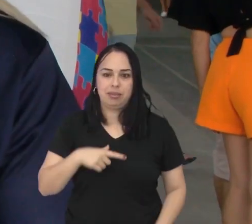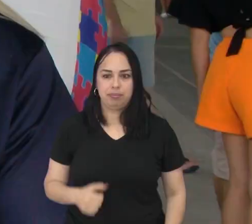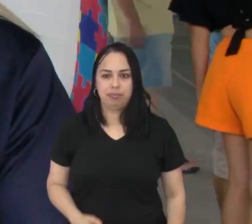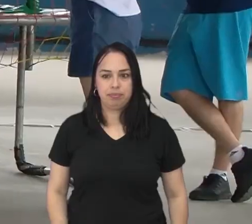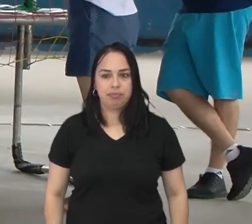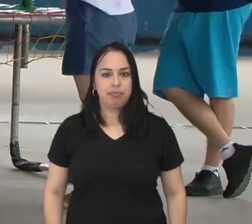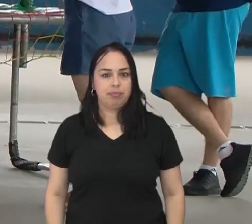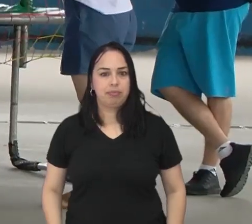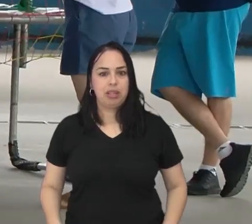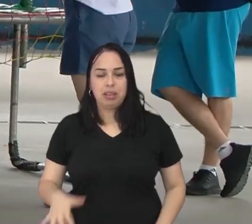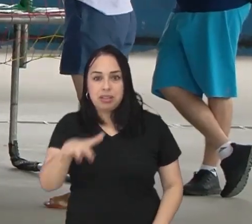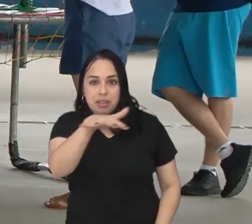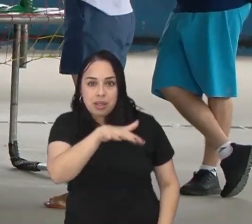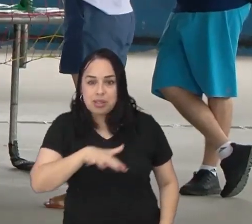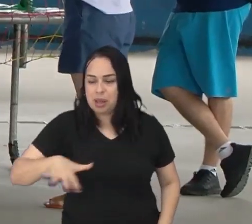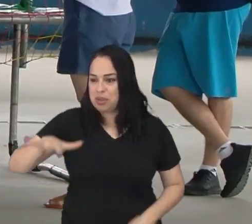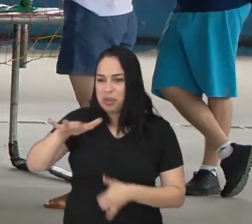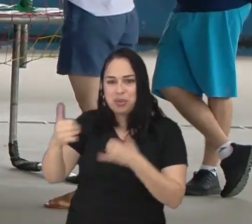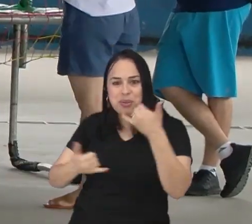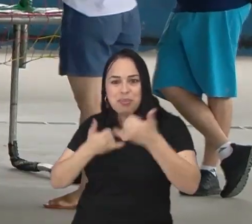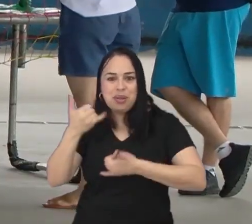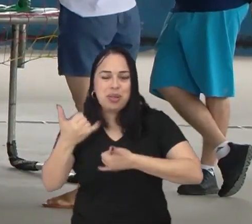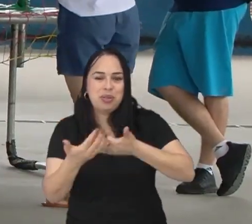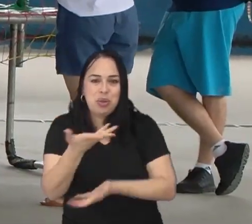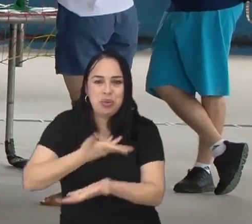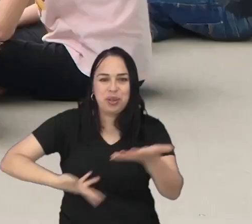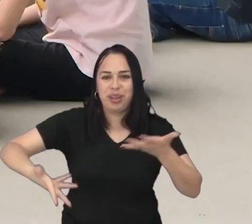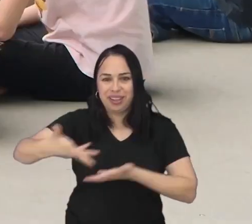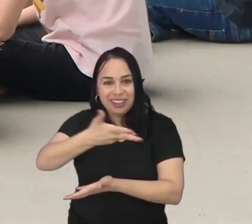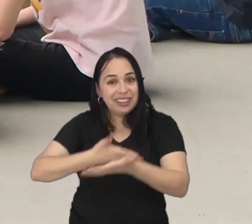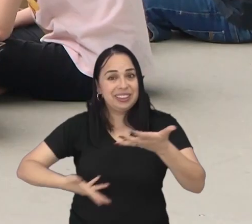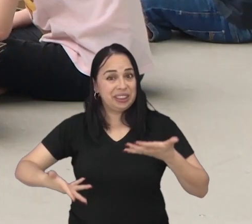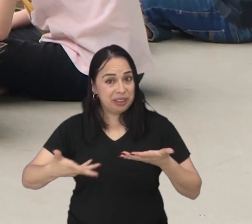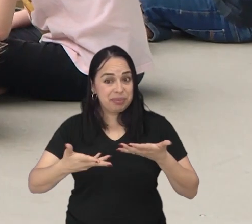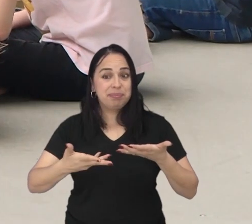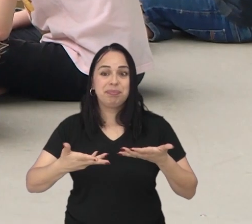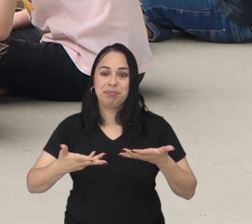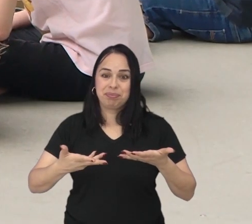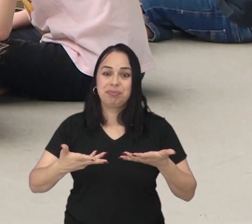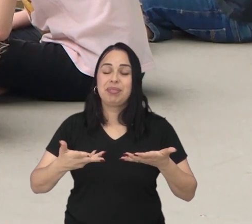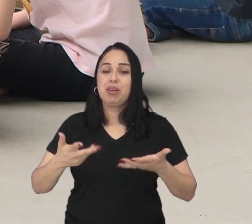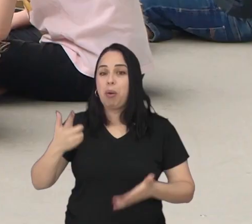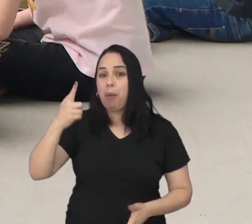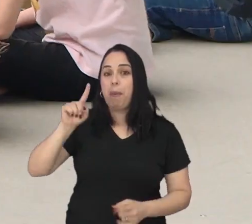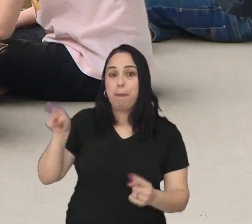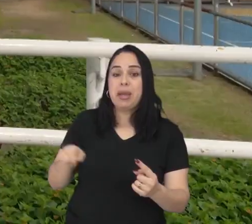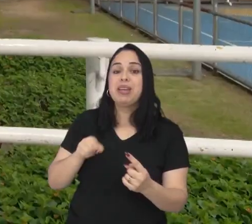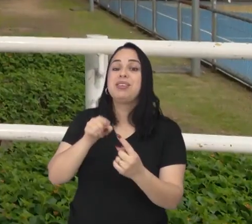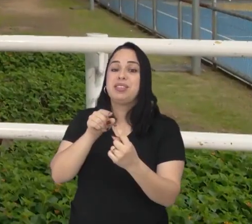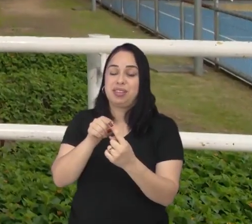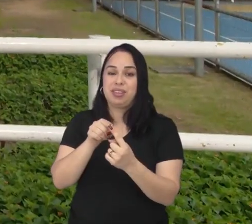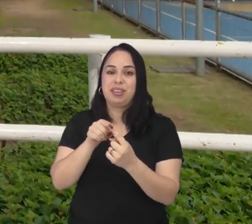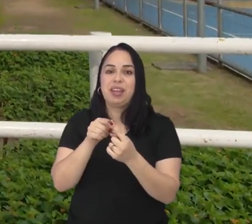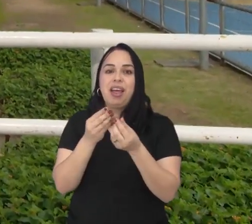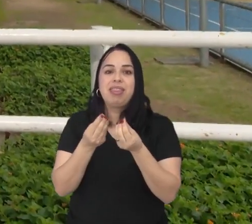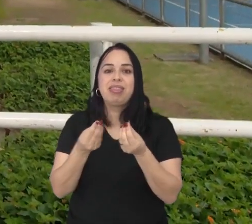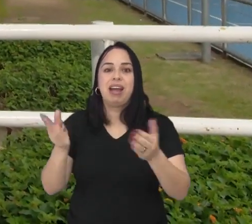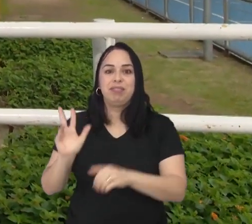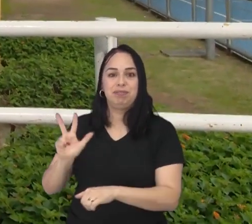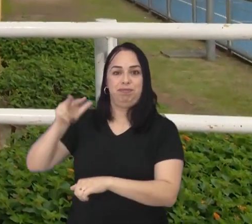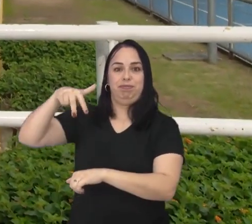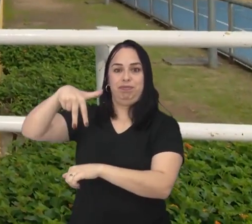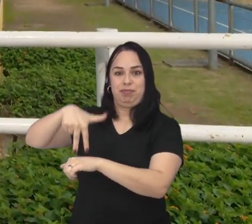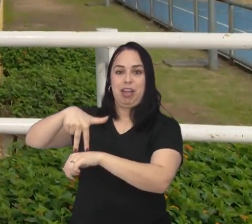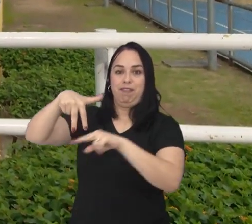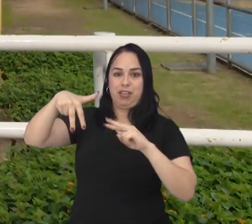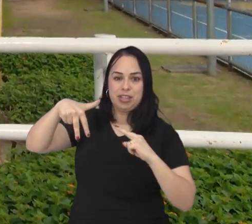no município. Além de proporcionar um ambiente de diversão e convivência para as crianças autistas, a ideia do Blue Day também